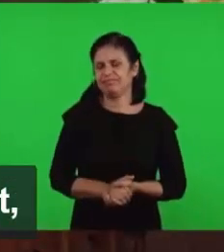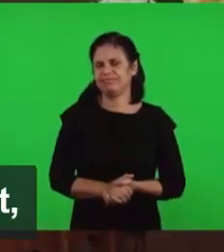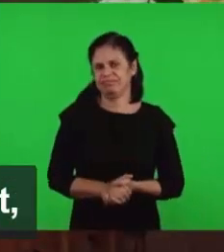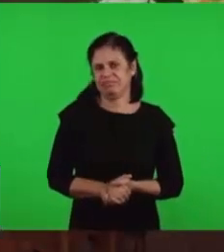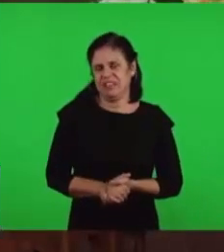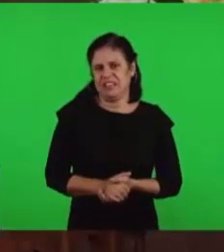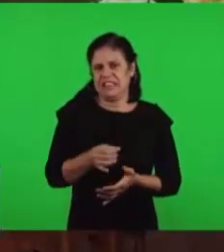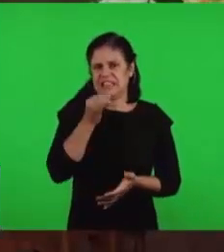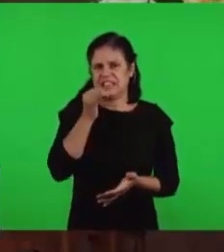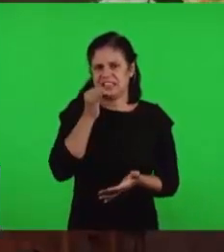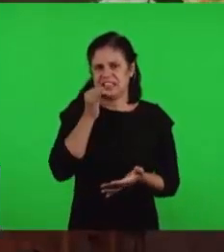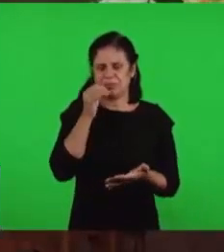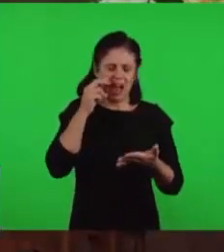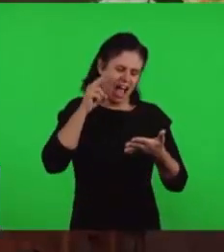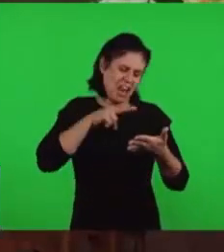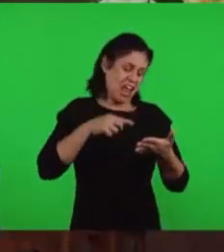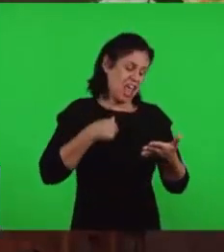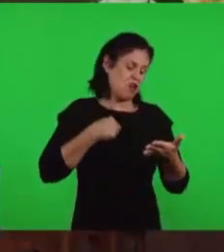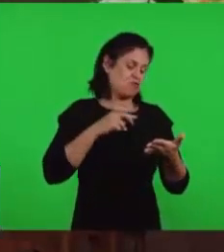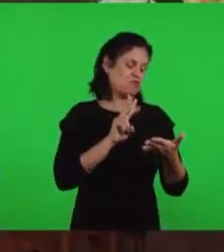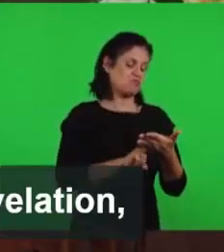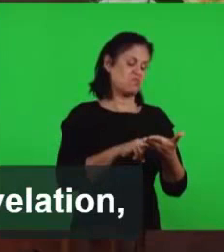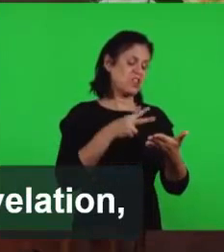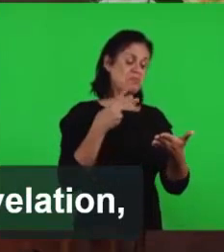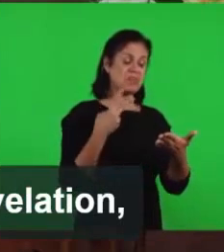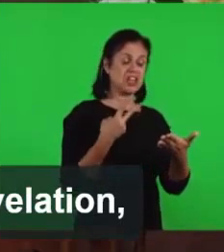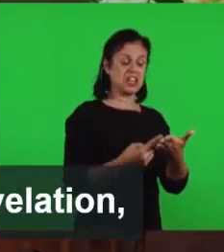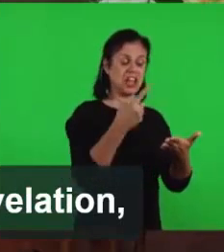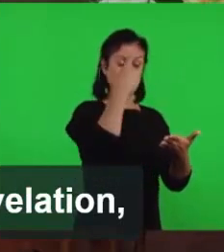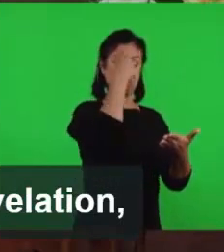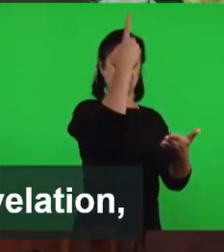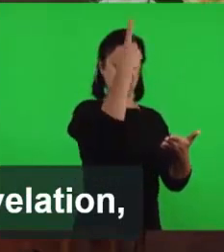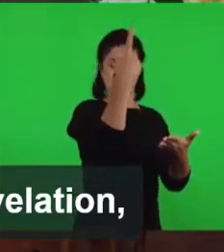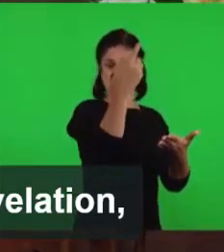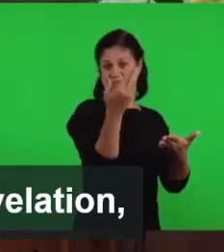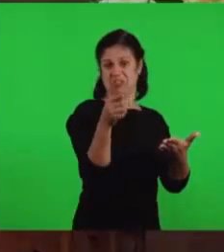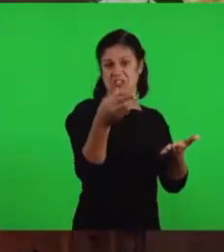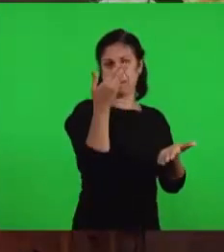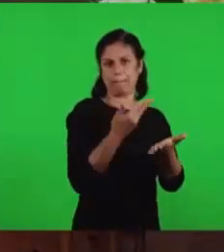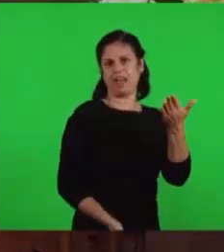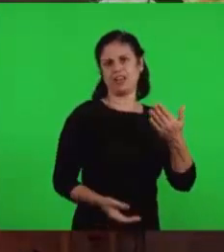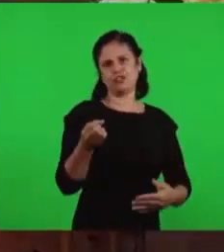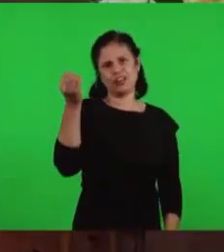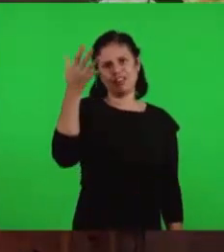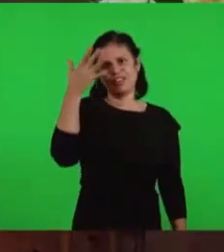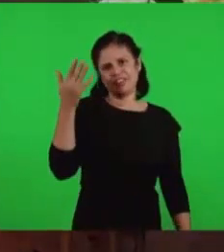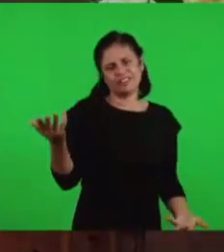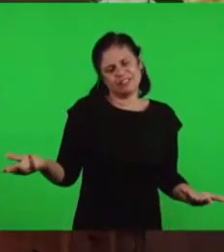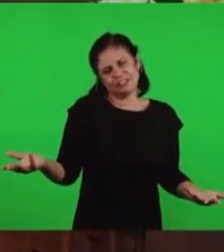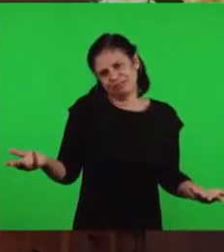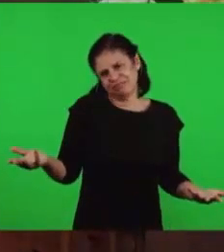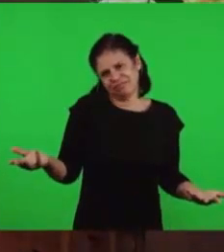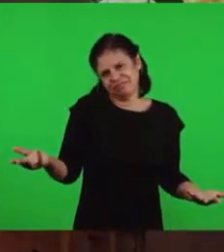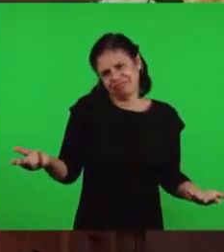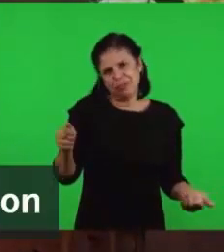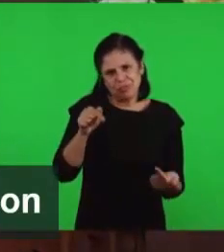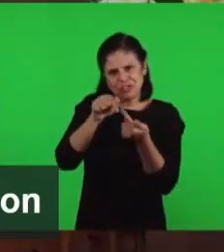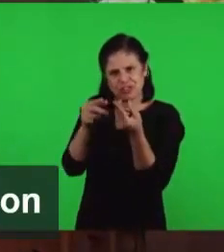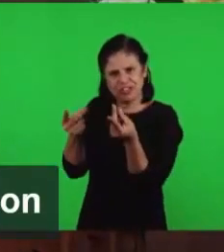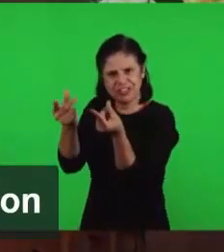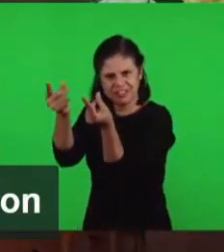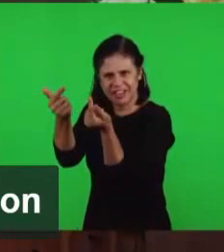tem o direito pode continuar interpretando só que você vai sair da Revelação e saiu da Revelação não há interesse mas com a eternidade